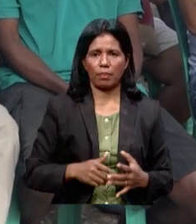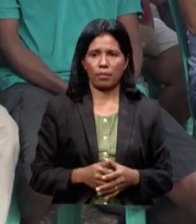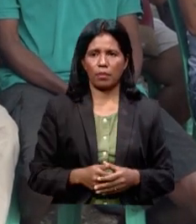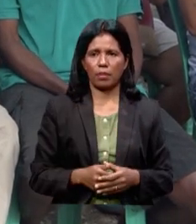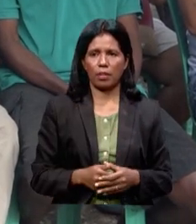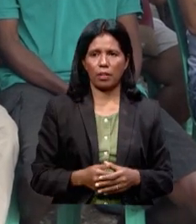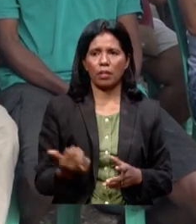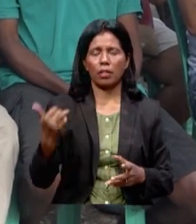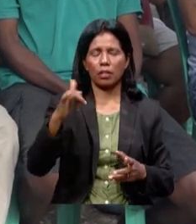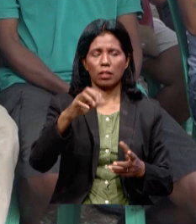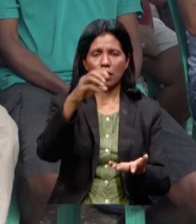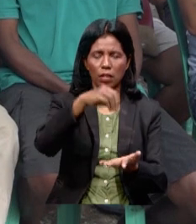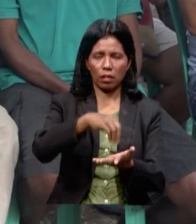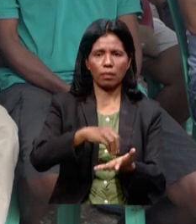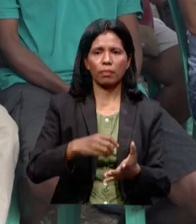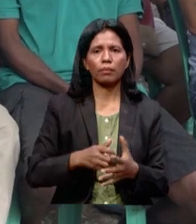sira impoin